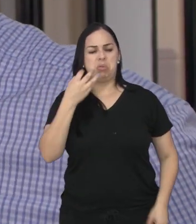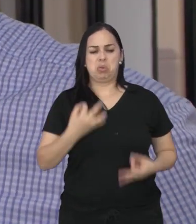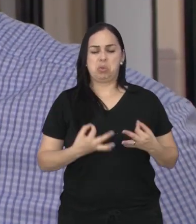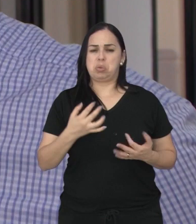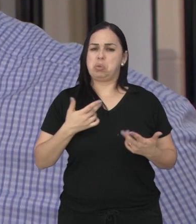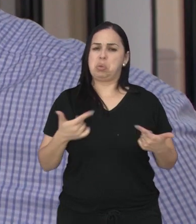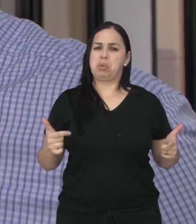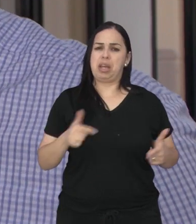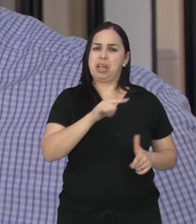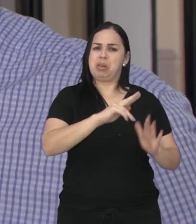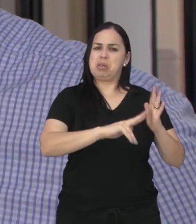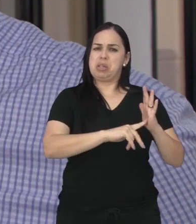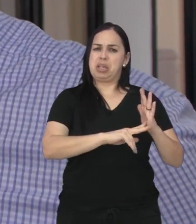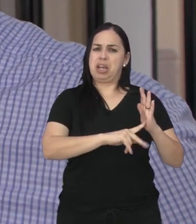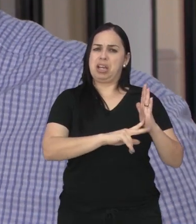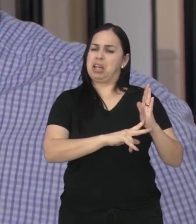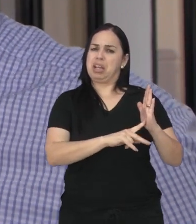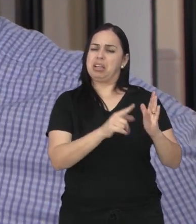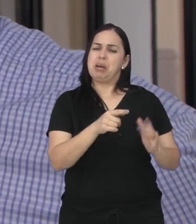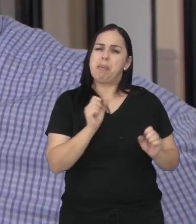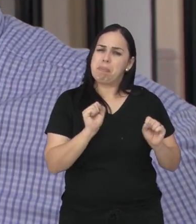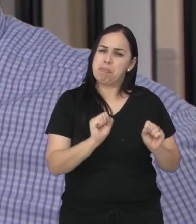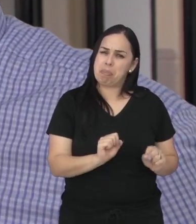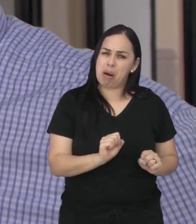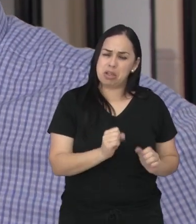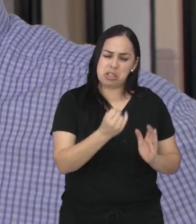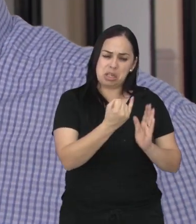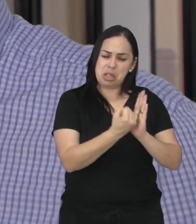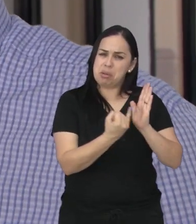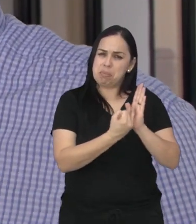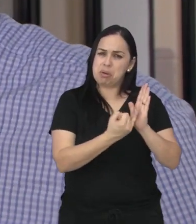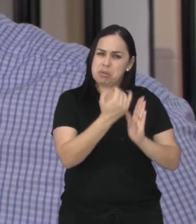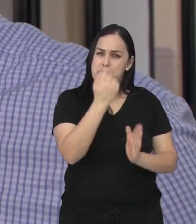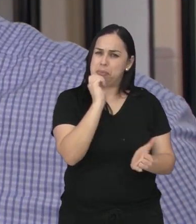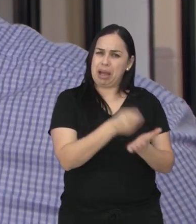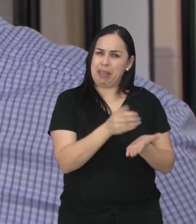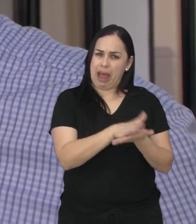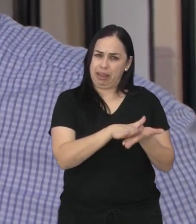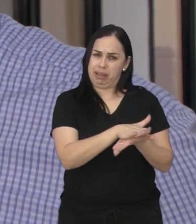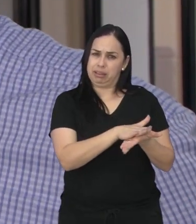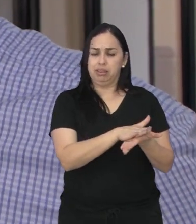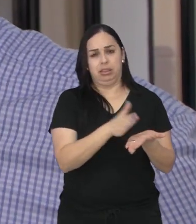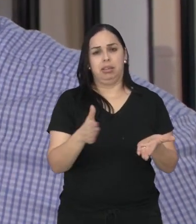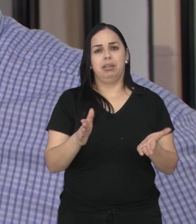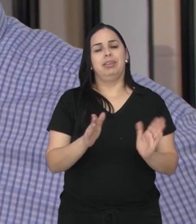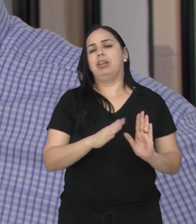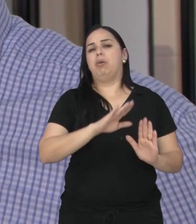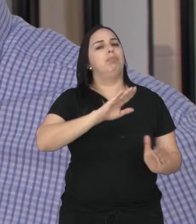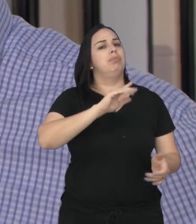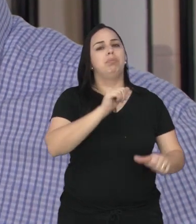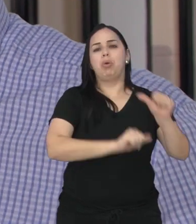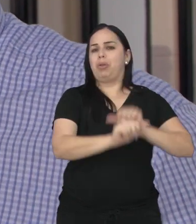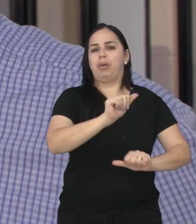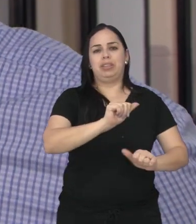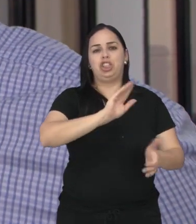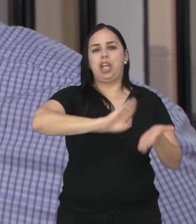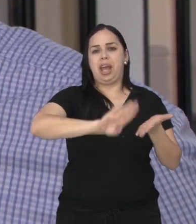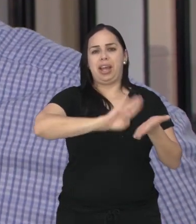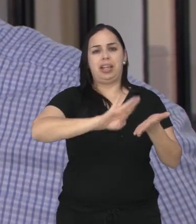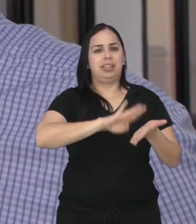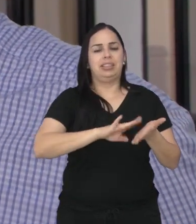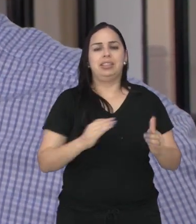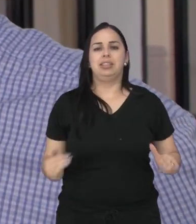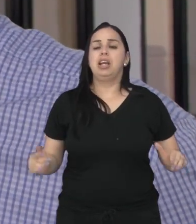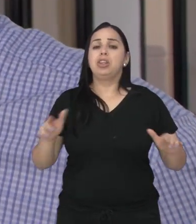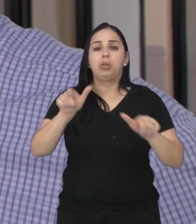eu não achava justo que os sindicatos locais tivessem esse privilégio como entidade de classe. Então, a gente revogou também